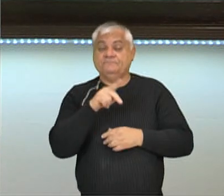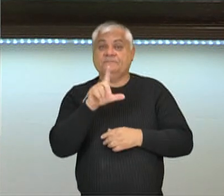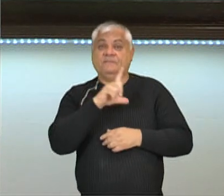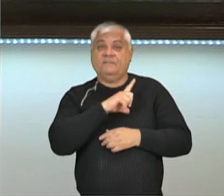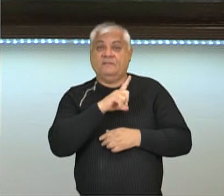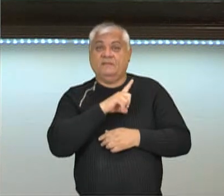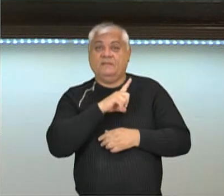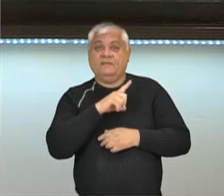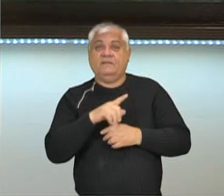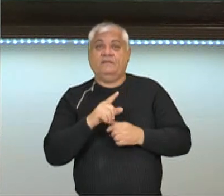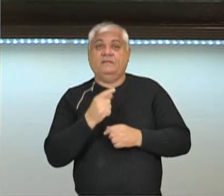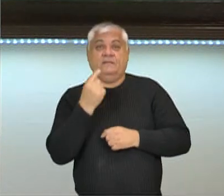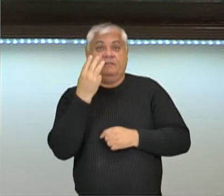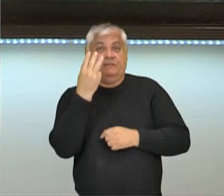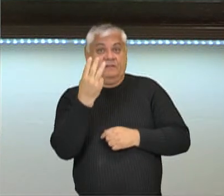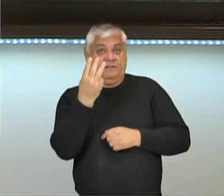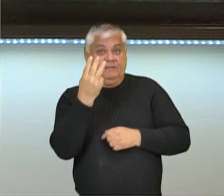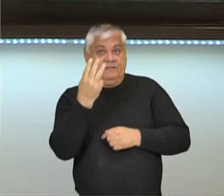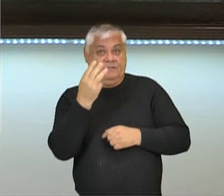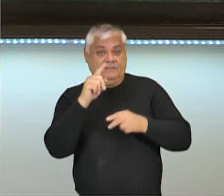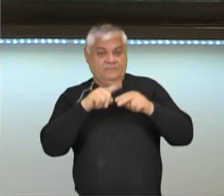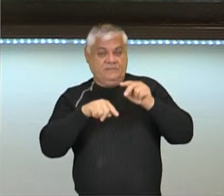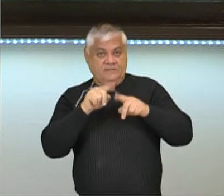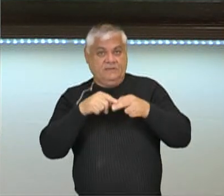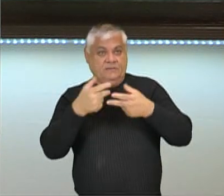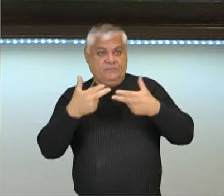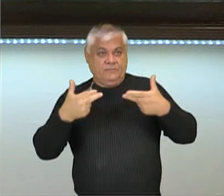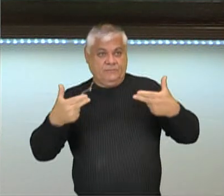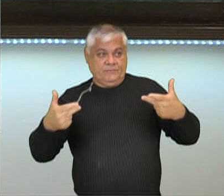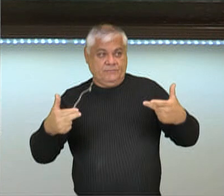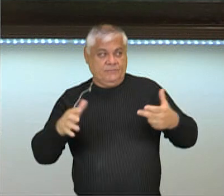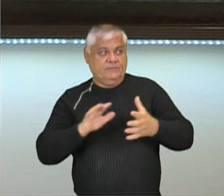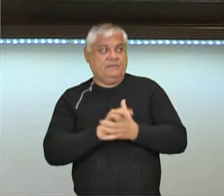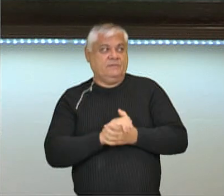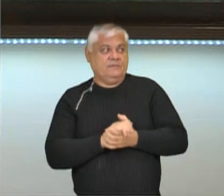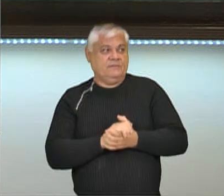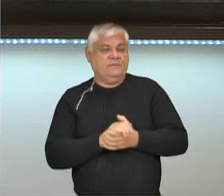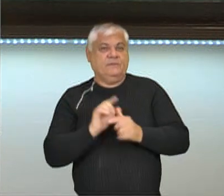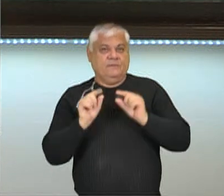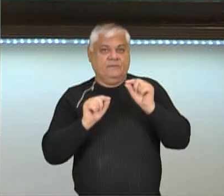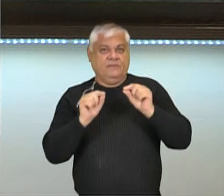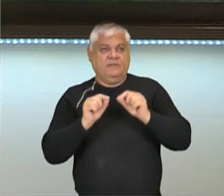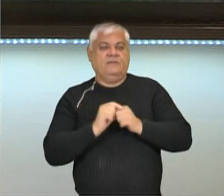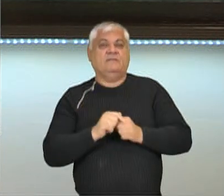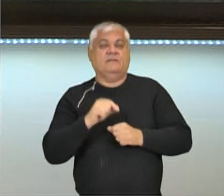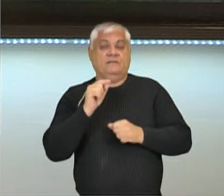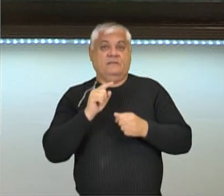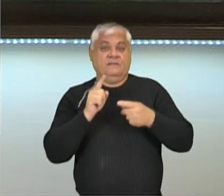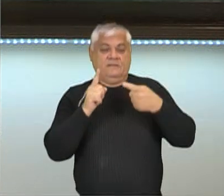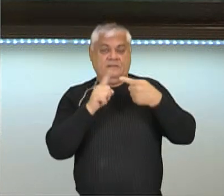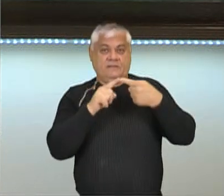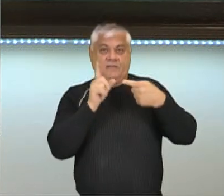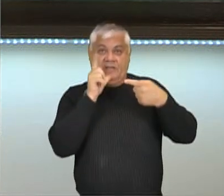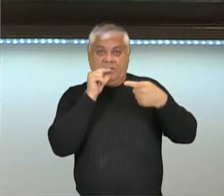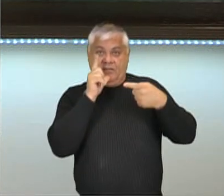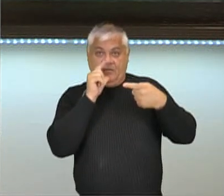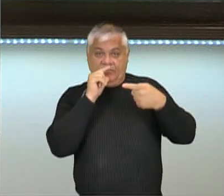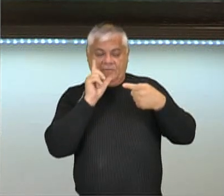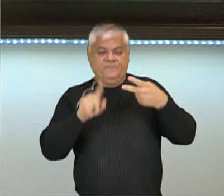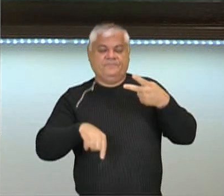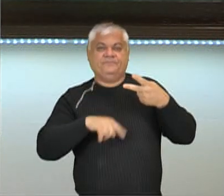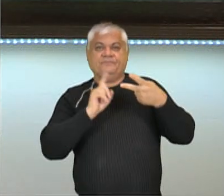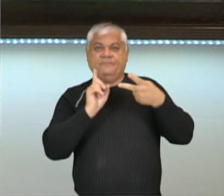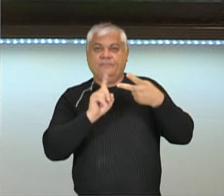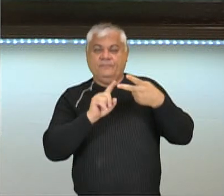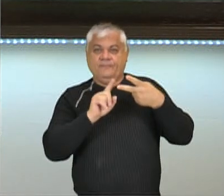aqui 3 elementos. Não vou dizer ingrediente, porque nós não vamos fazer bolo. Então, eu tenho aqui a água,